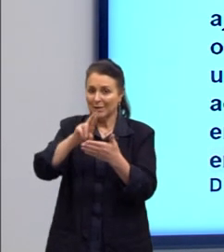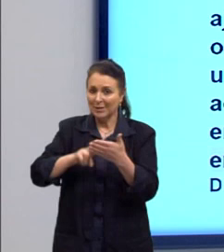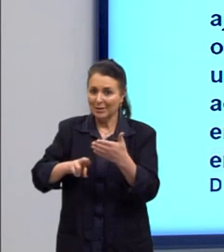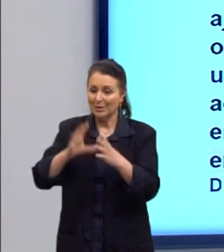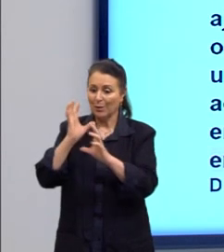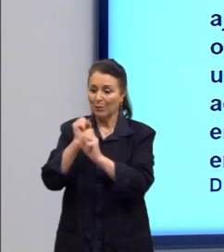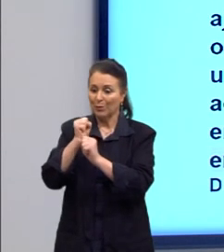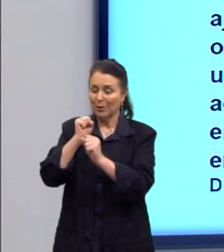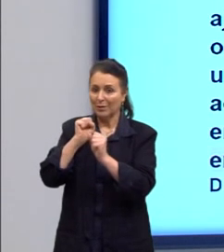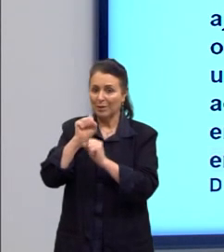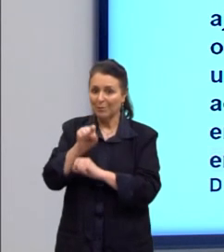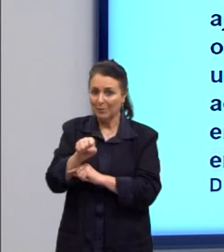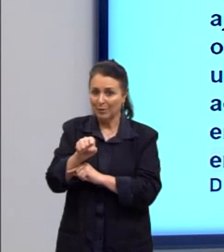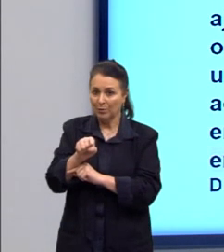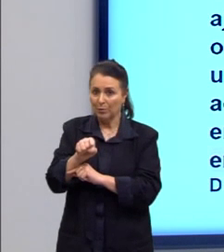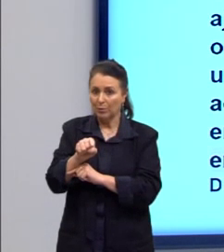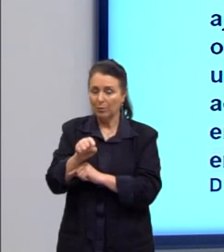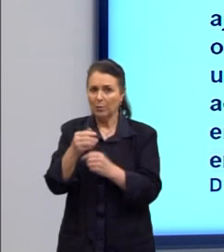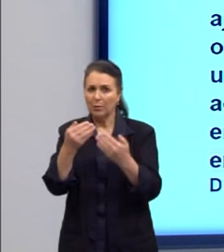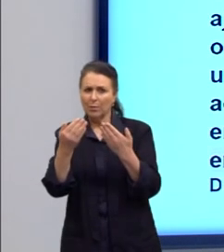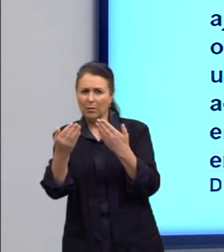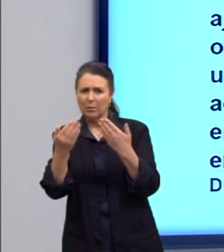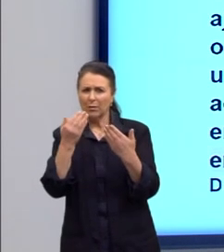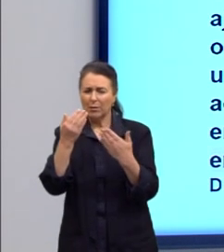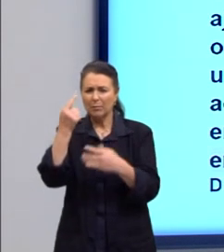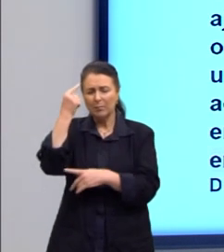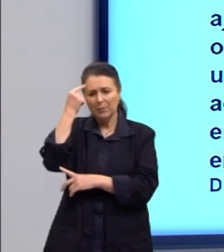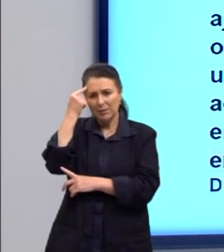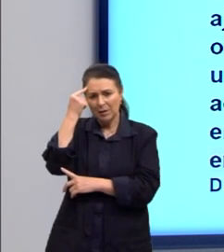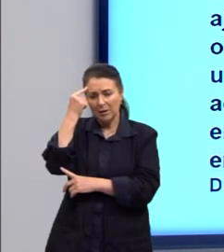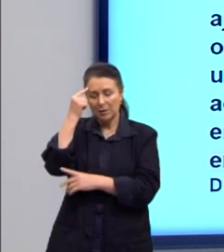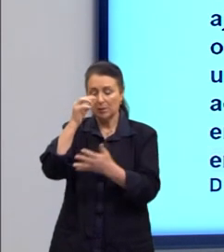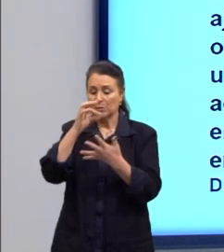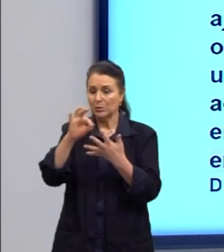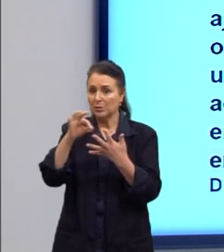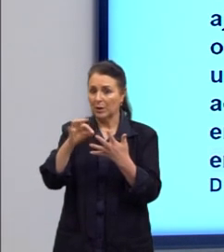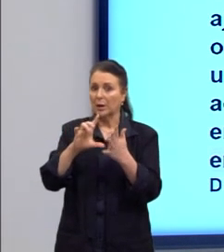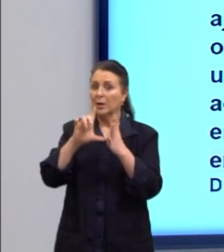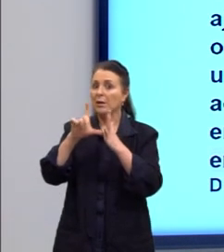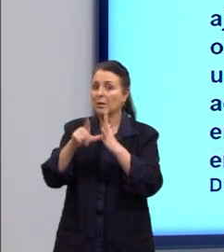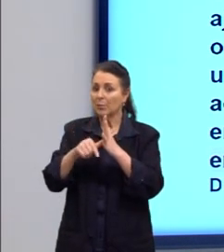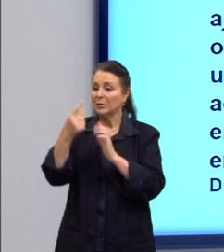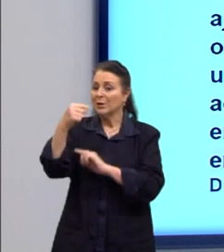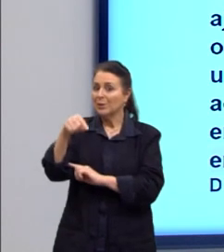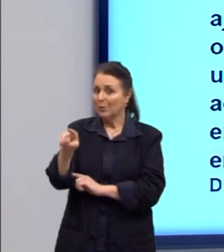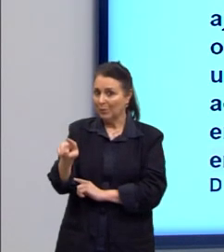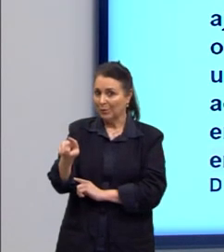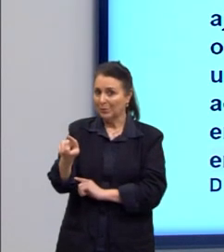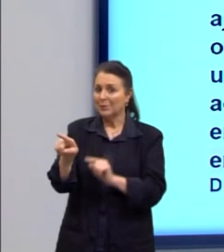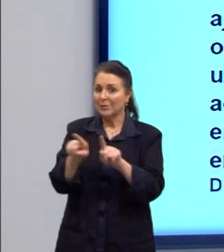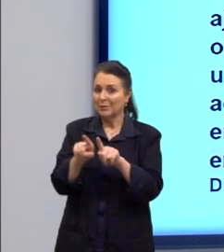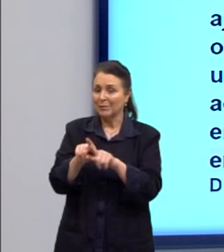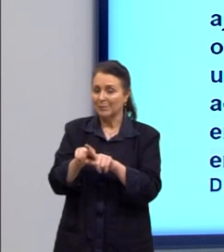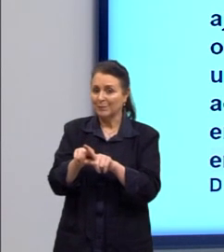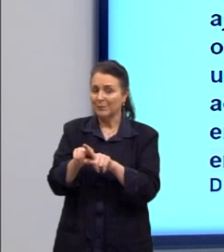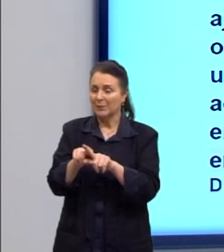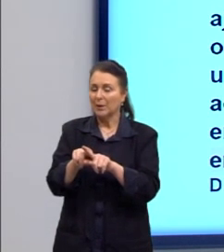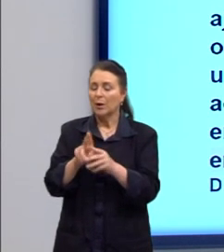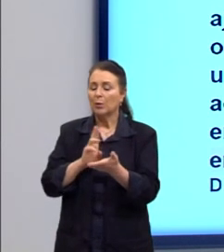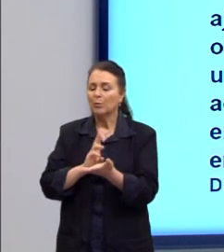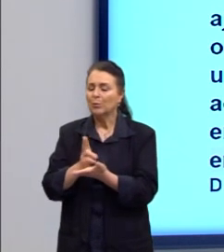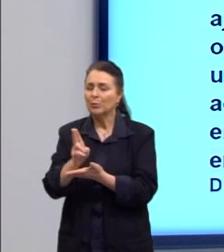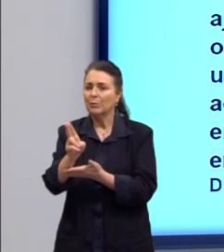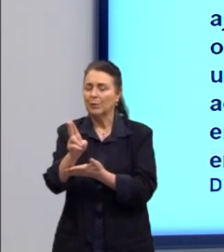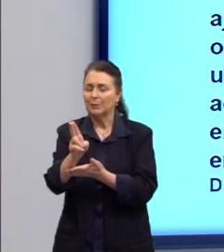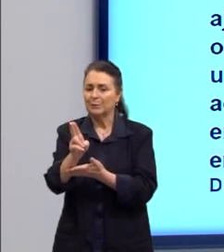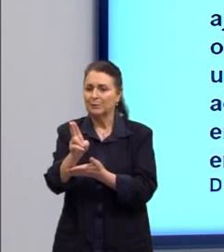então eu fiz a minha análise olhei e pensei isso daqui de estaca e depois tem outro destaque aqui no finalzinho do texto mas continuando